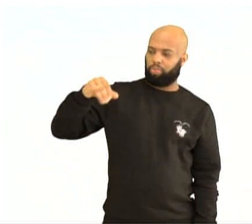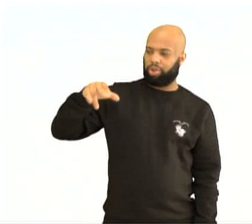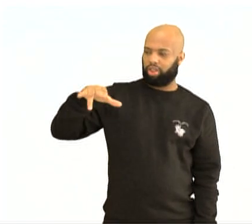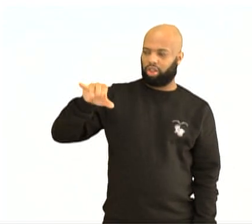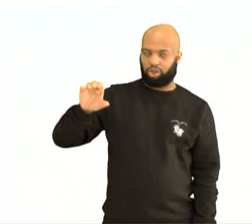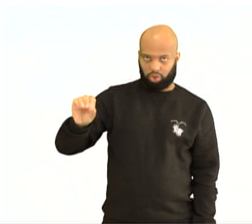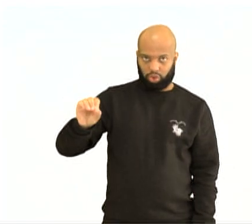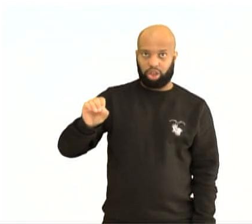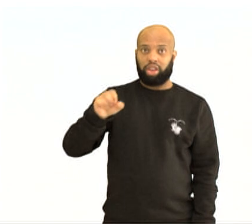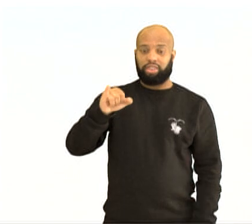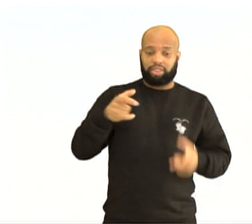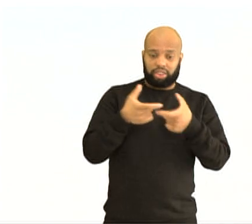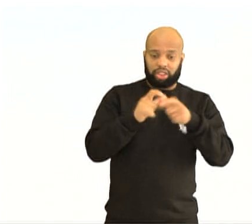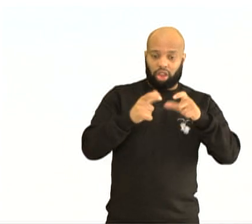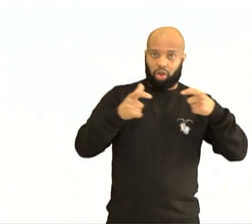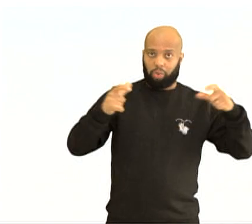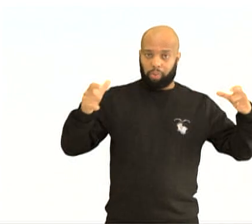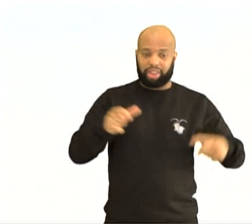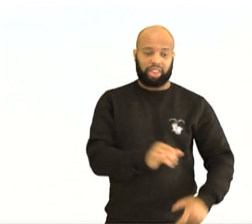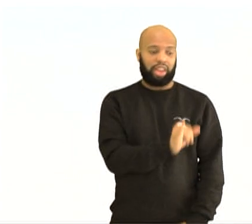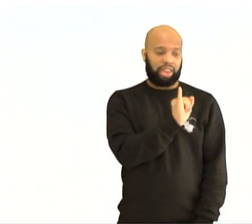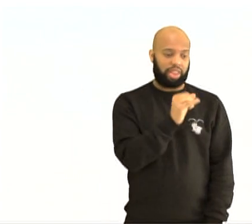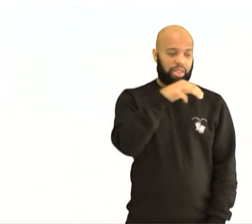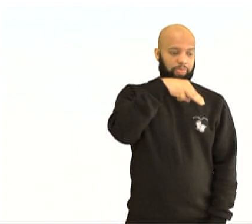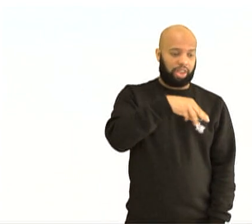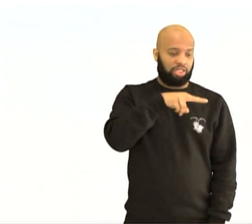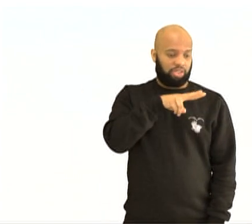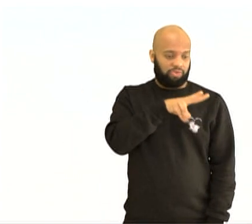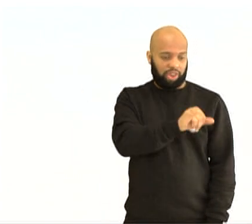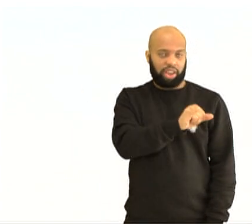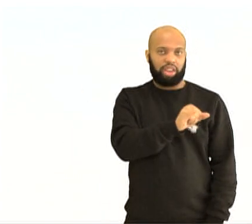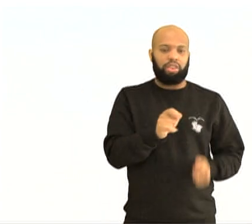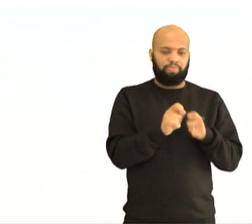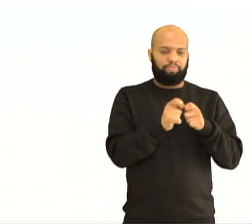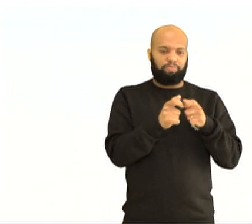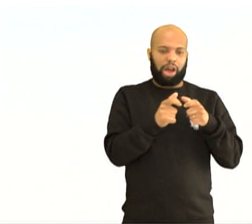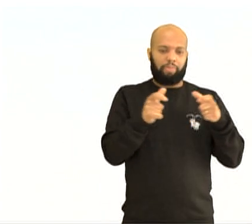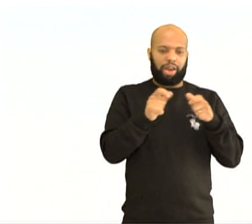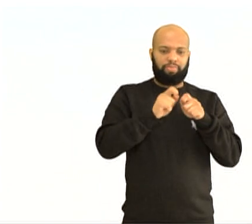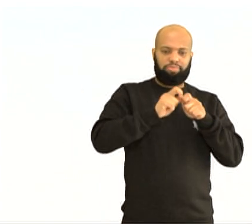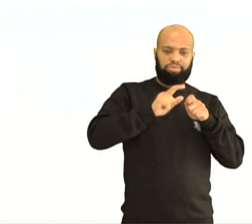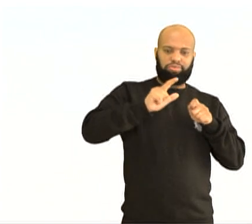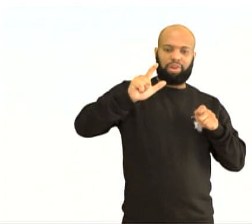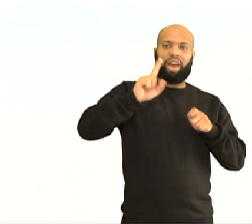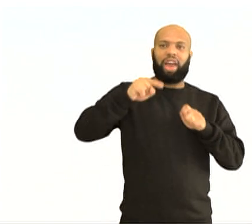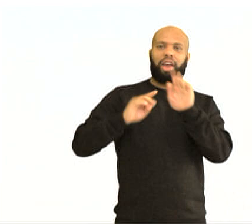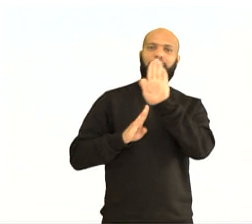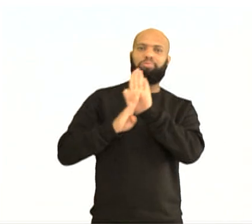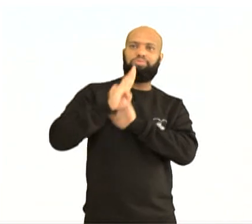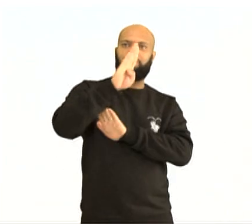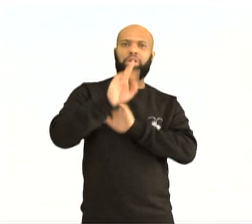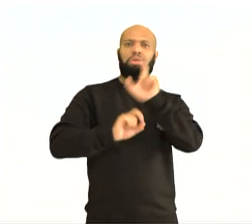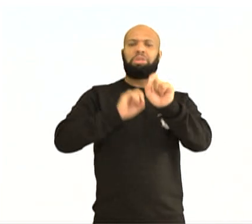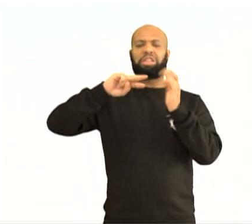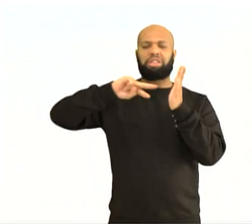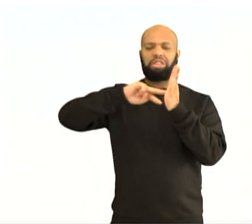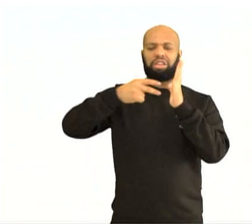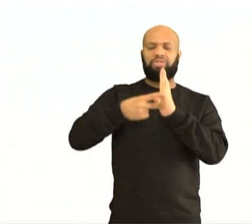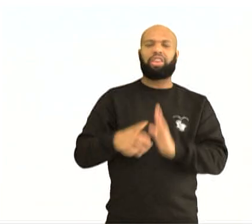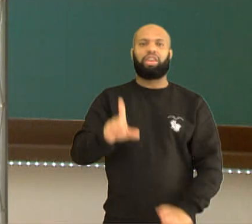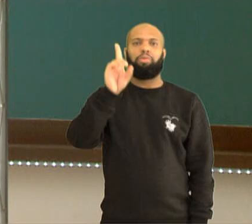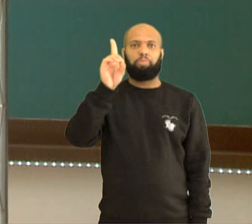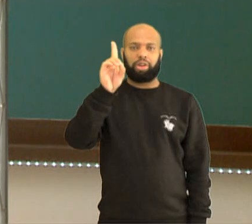imagem irão subir. Então, isso quer dizer quando ela é crescente, tá bom? Mas o que é o domínio, professora? Domínio é o